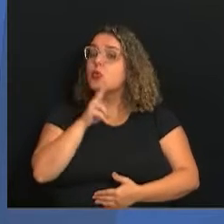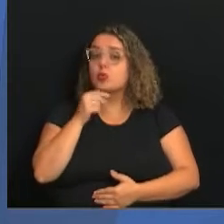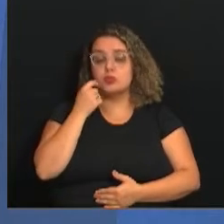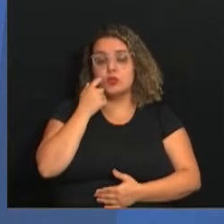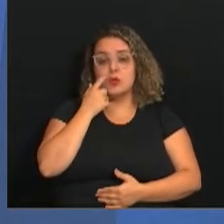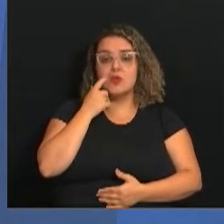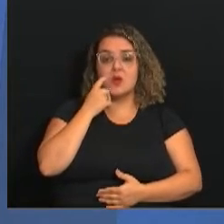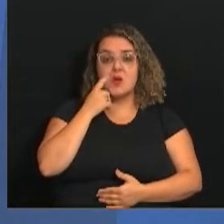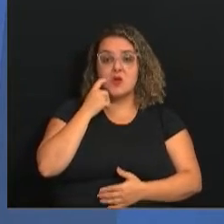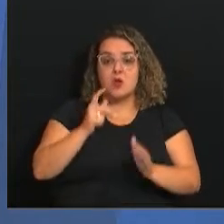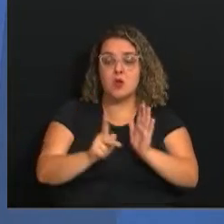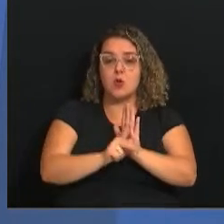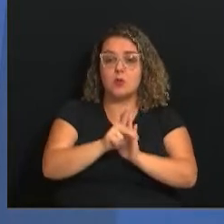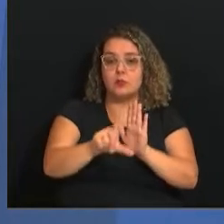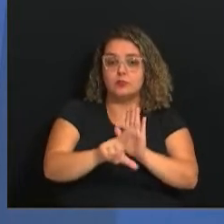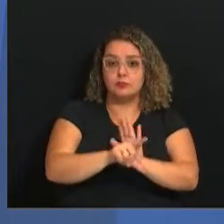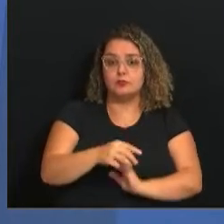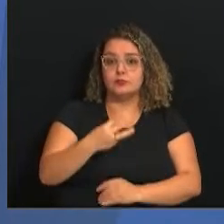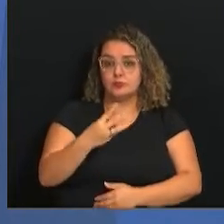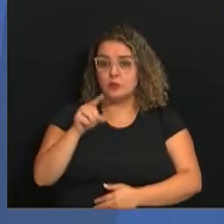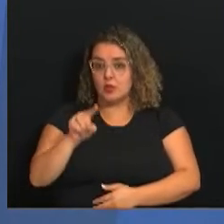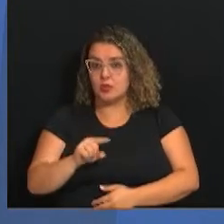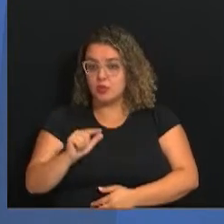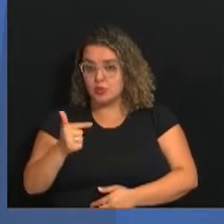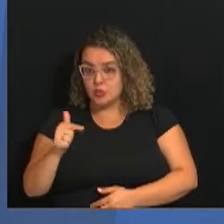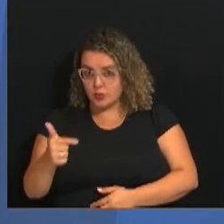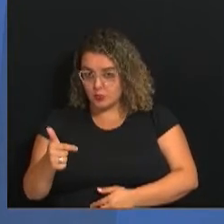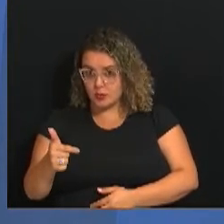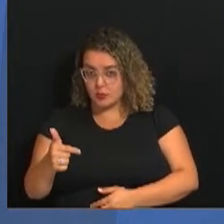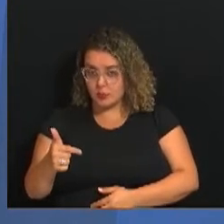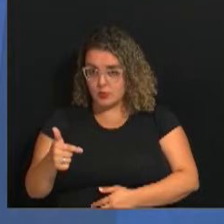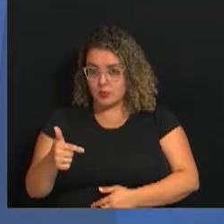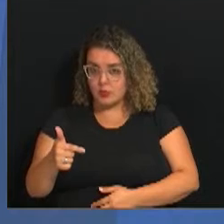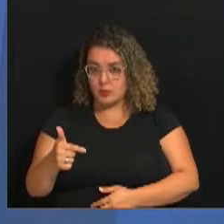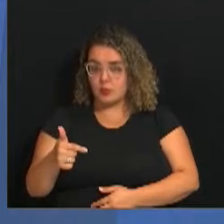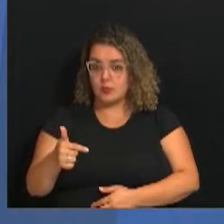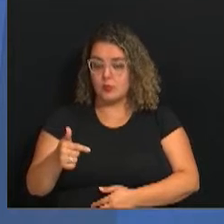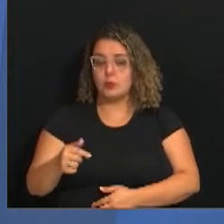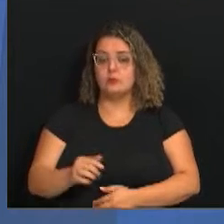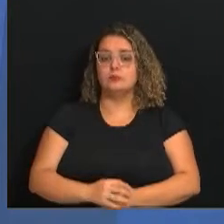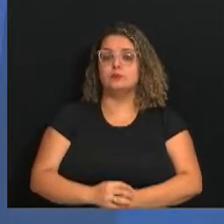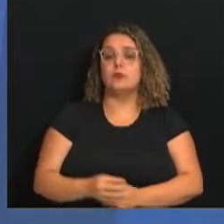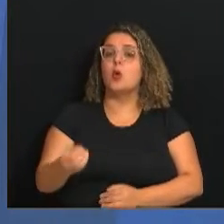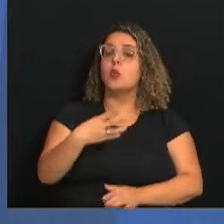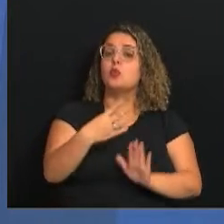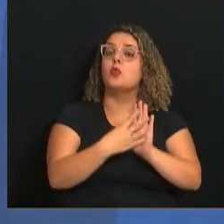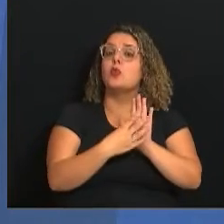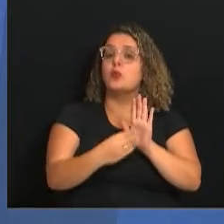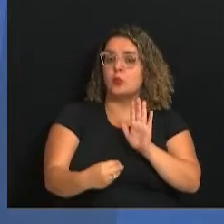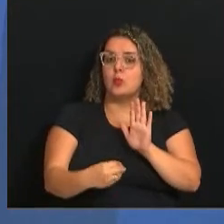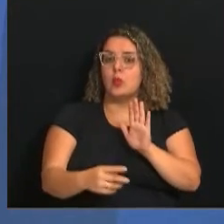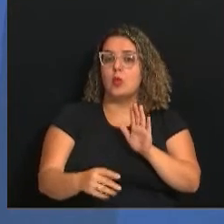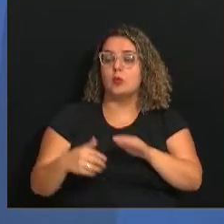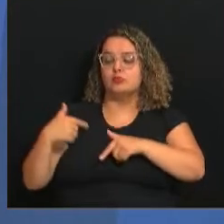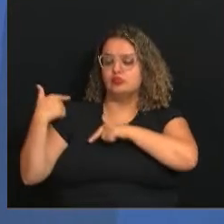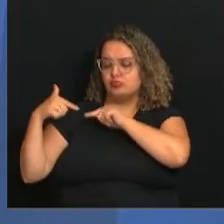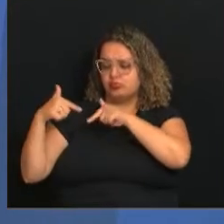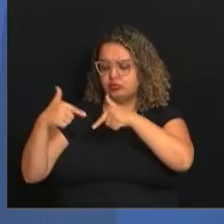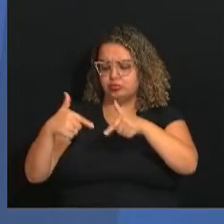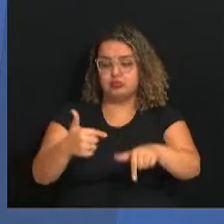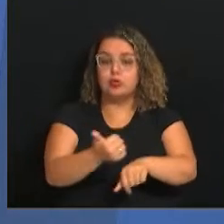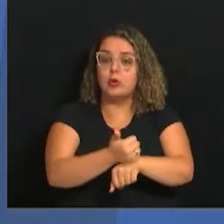ser multado. O valor da multa e o órgão responsável pela aplicação dentro do executivo deverão ser estabelecidos